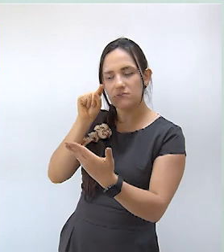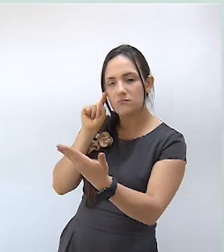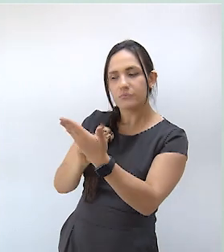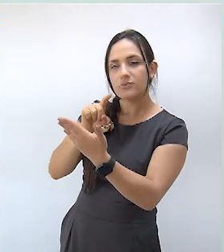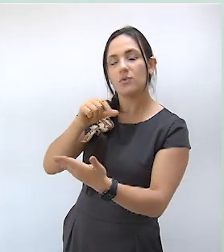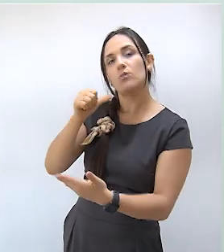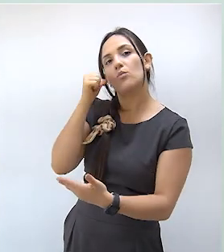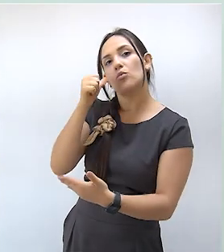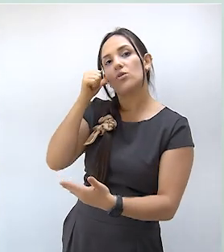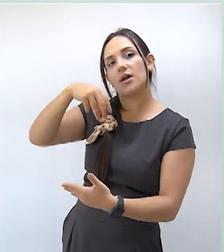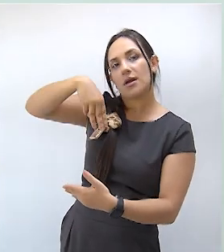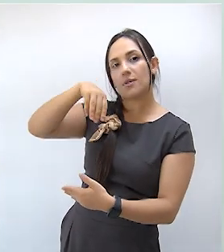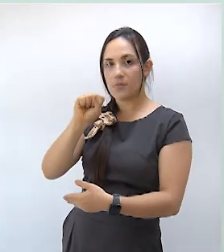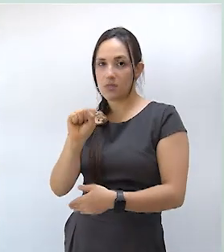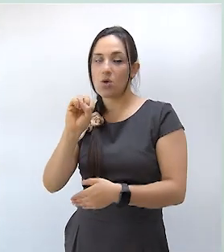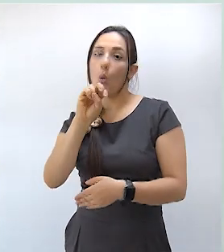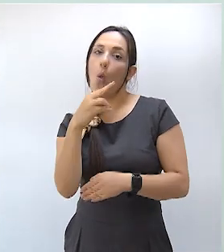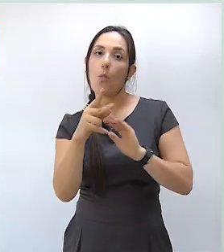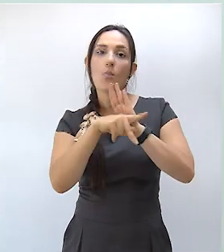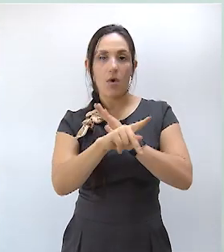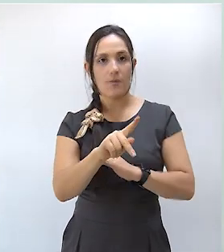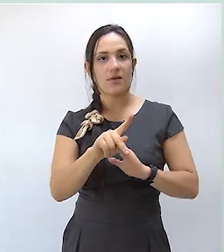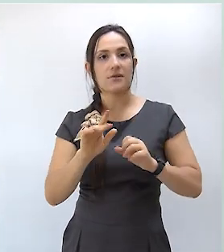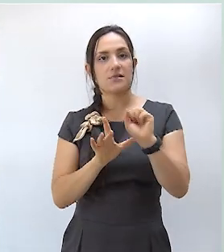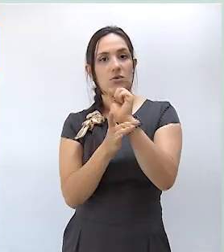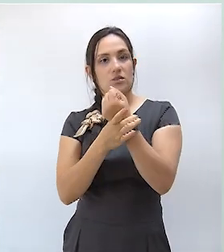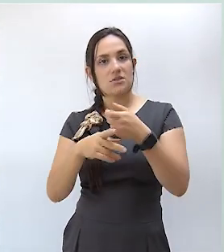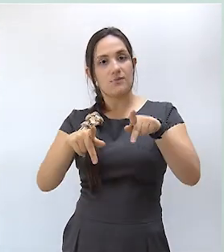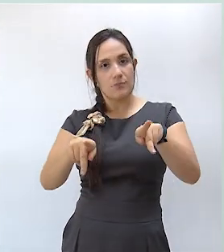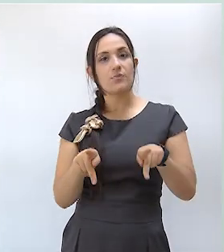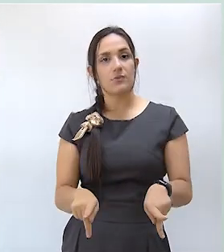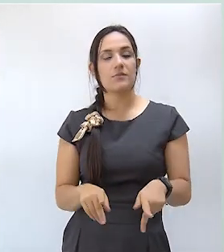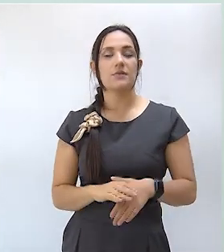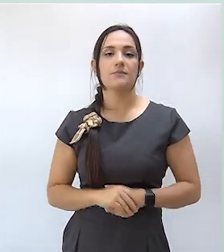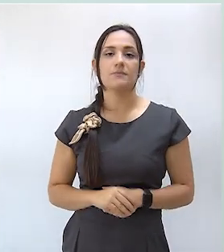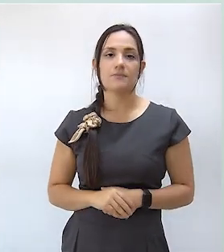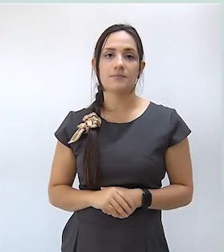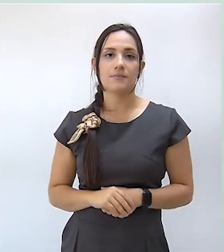MS digital no ícone mulher MS e no ícone da segurança